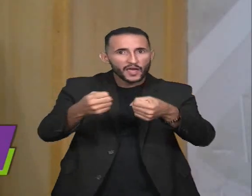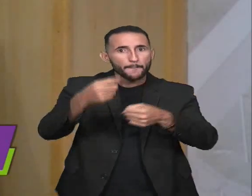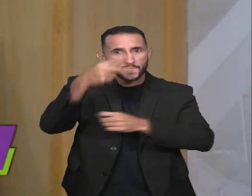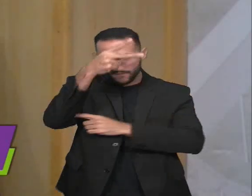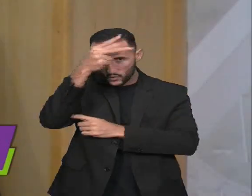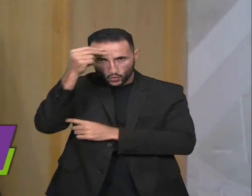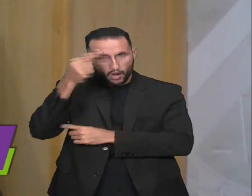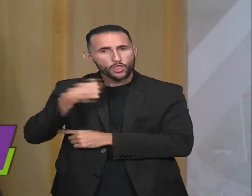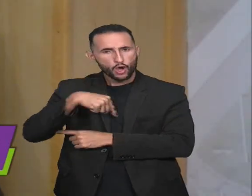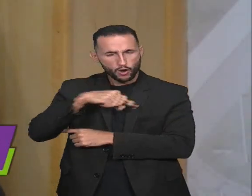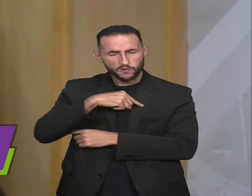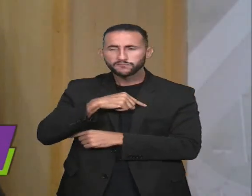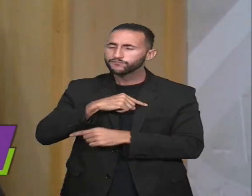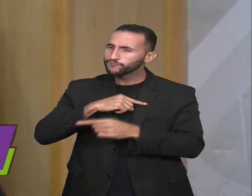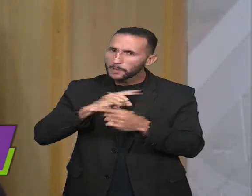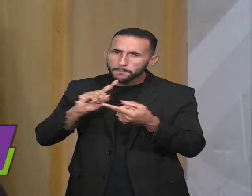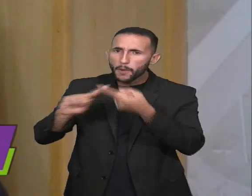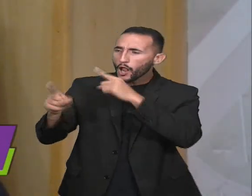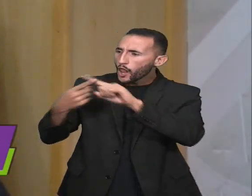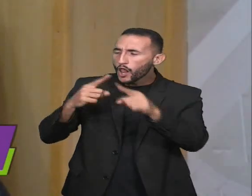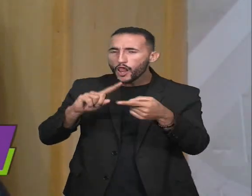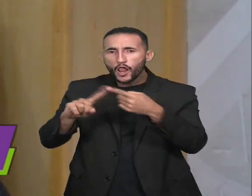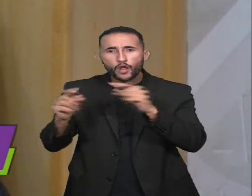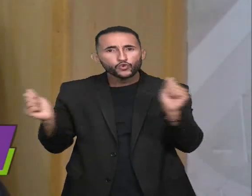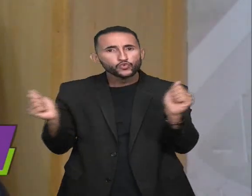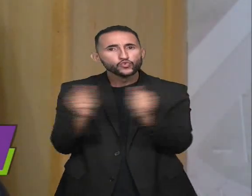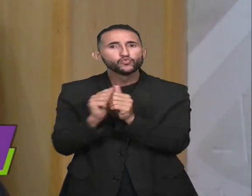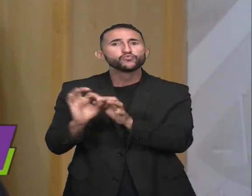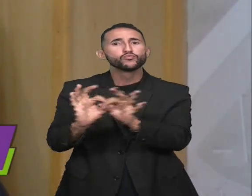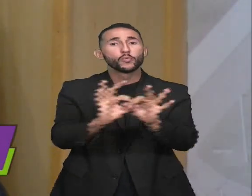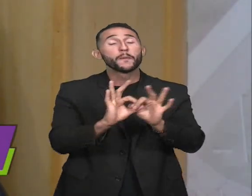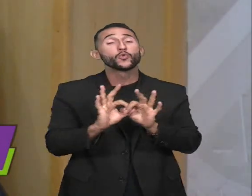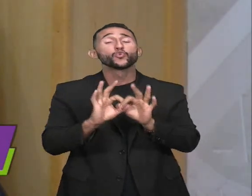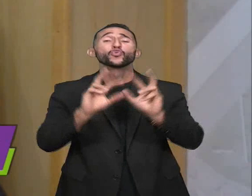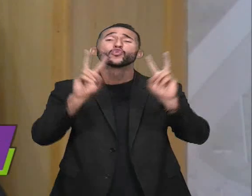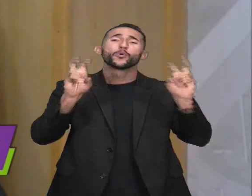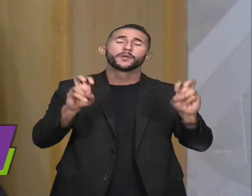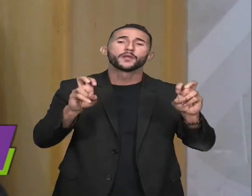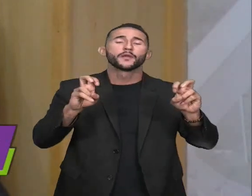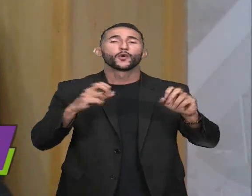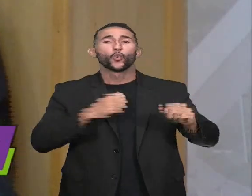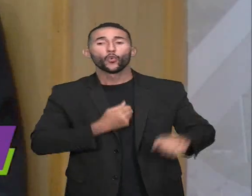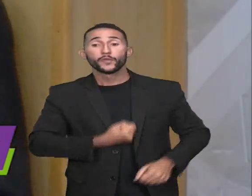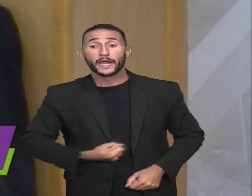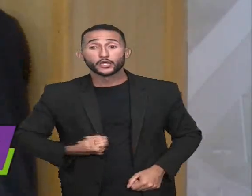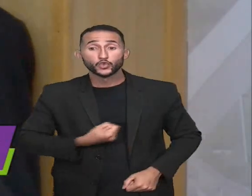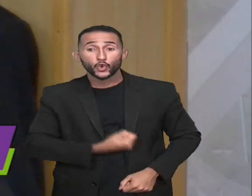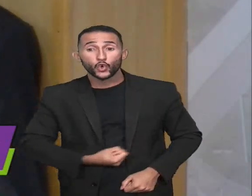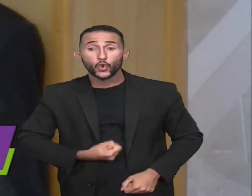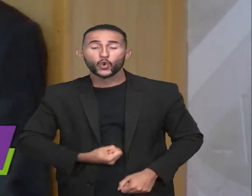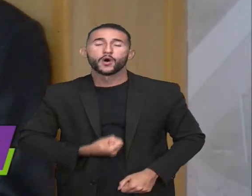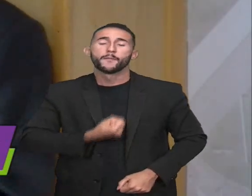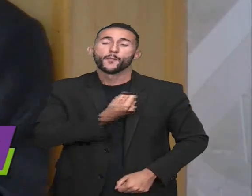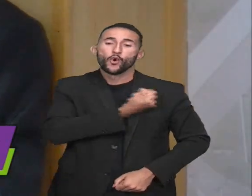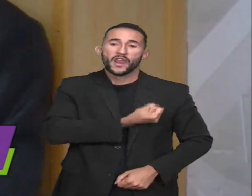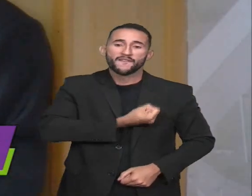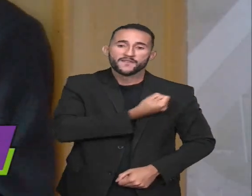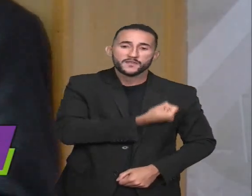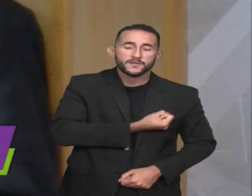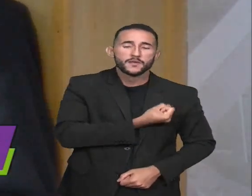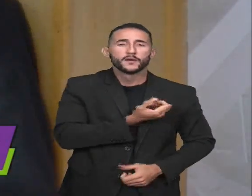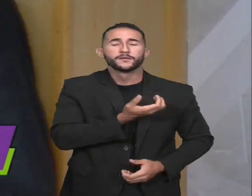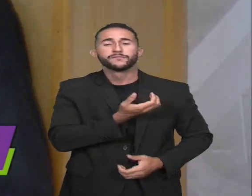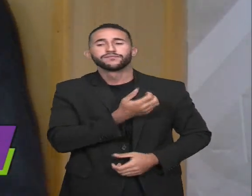até dos próprios vereadores e sobre as questões de ultrassom mamografia exames Esses